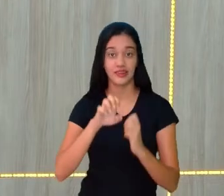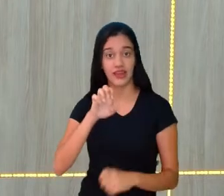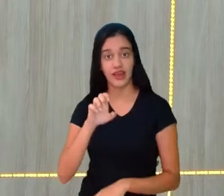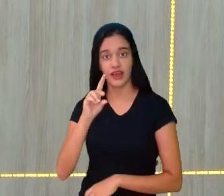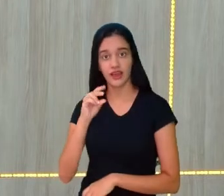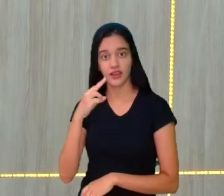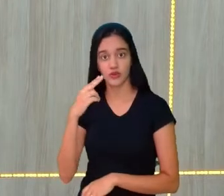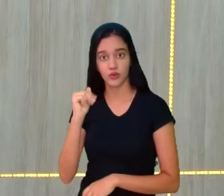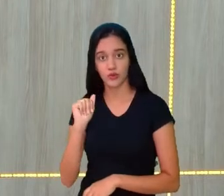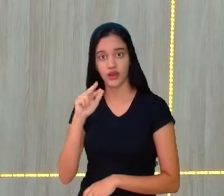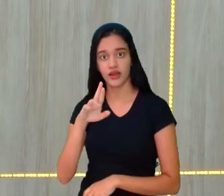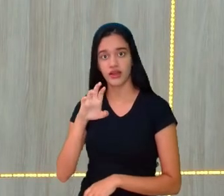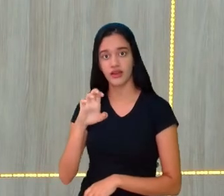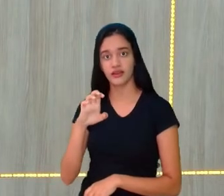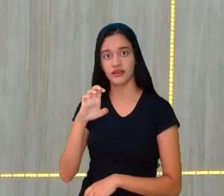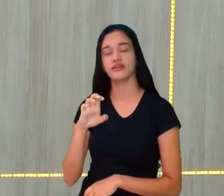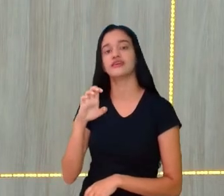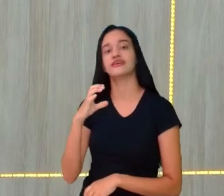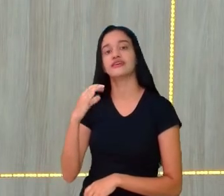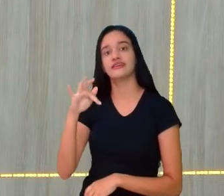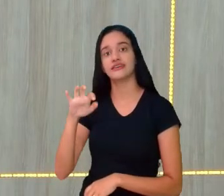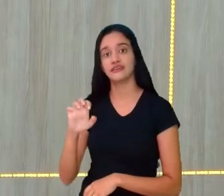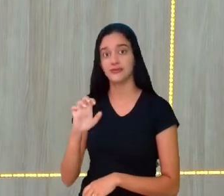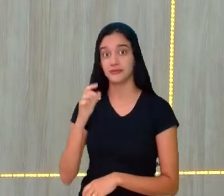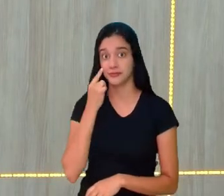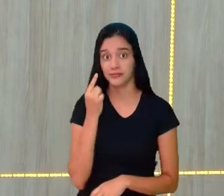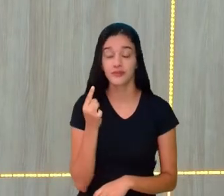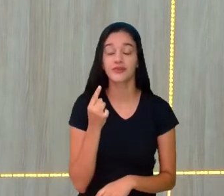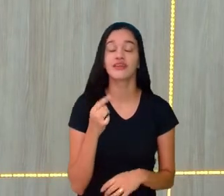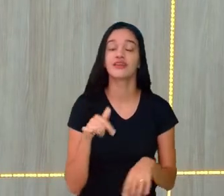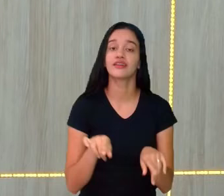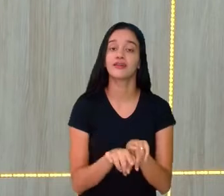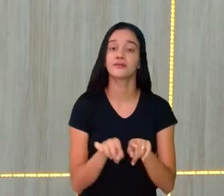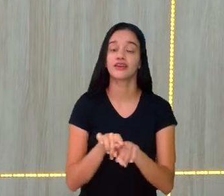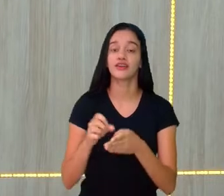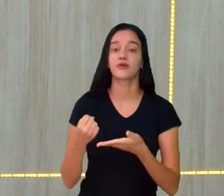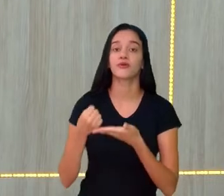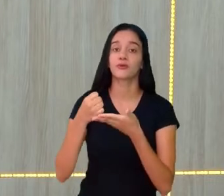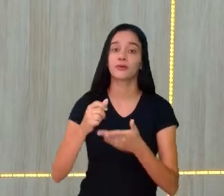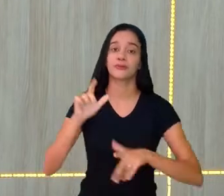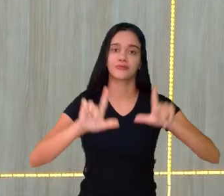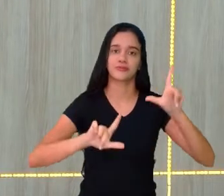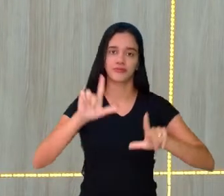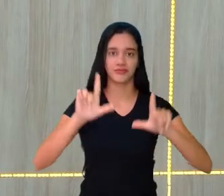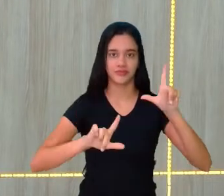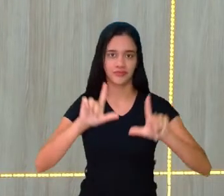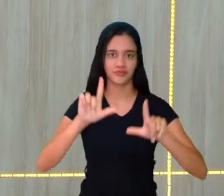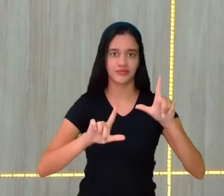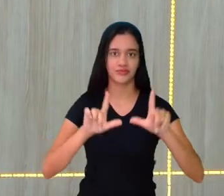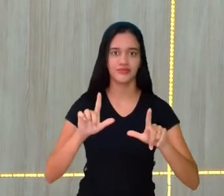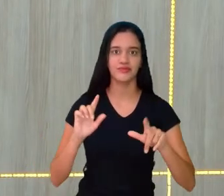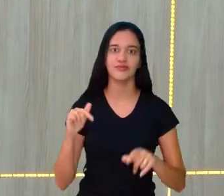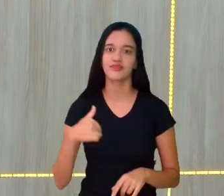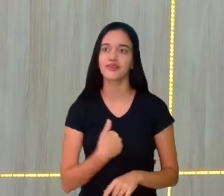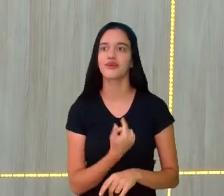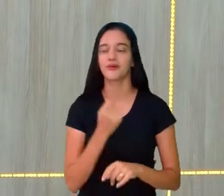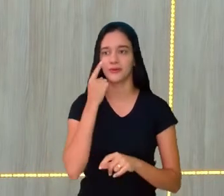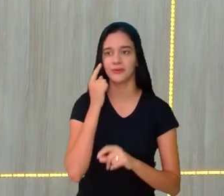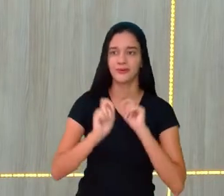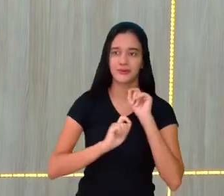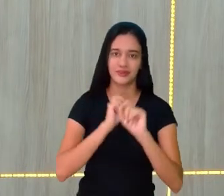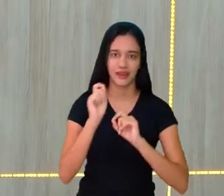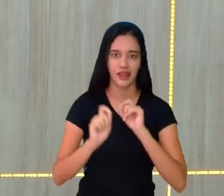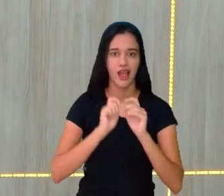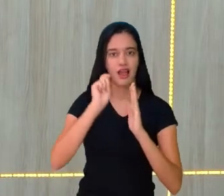vocês podem acompanhá-las. Então, já contando com a ajuda da TV, a gente vai, assistir